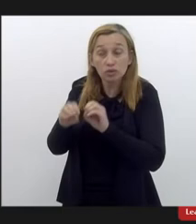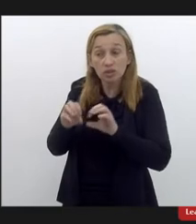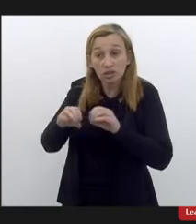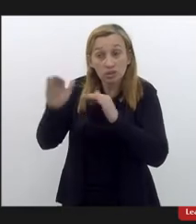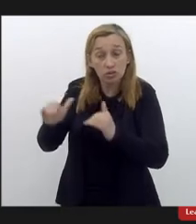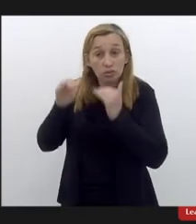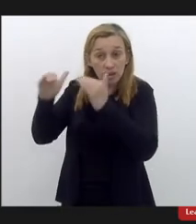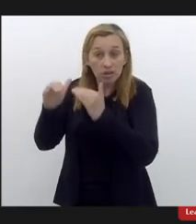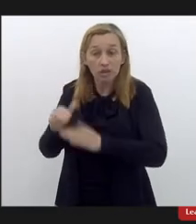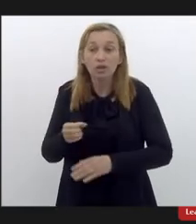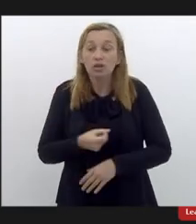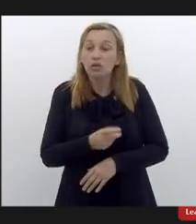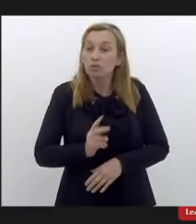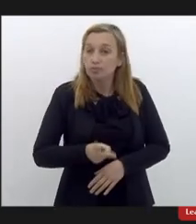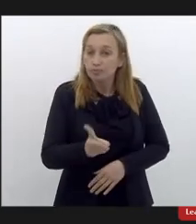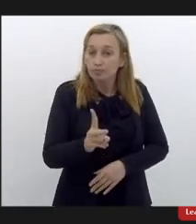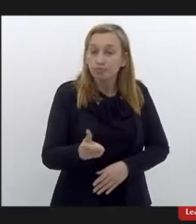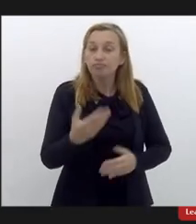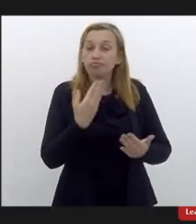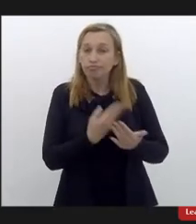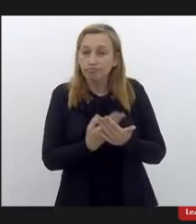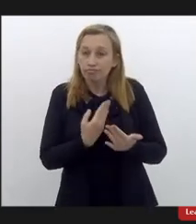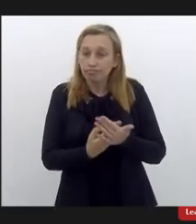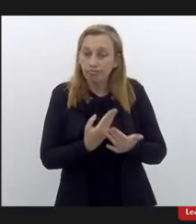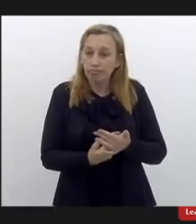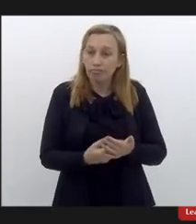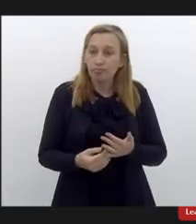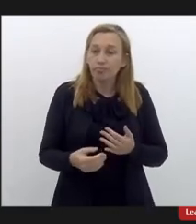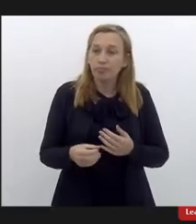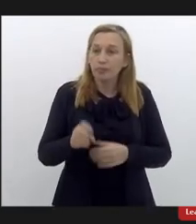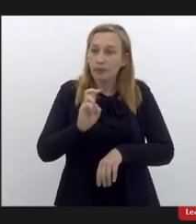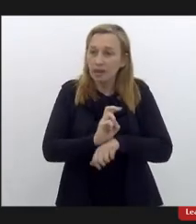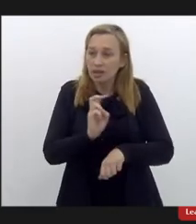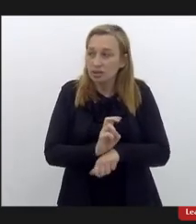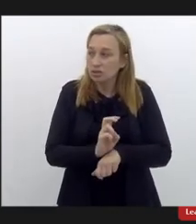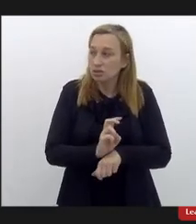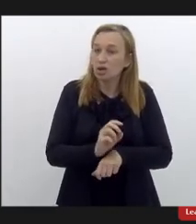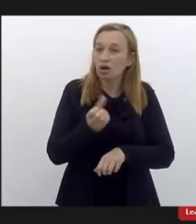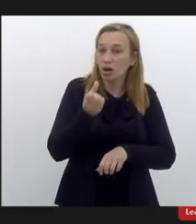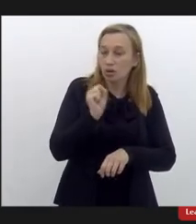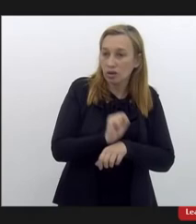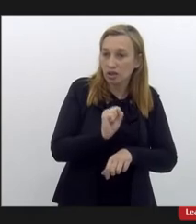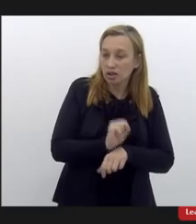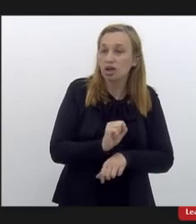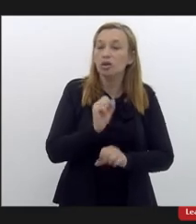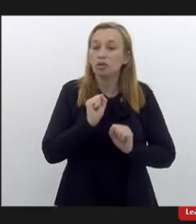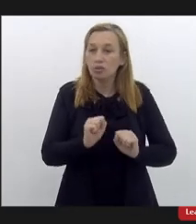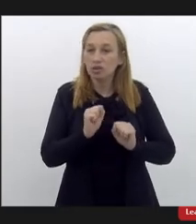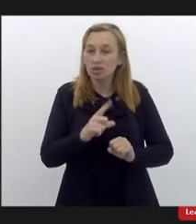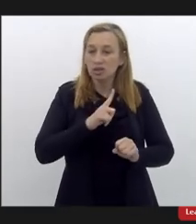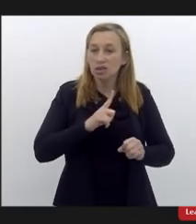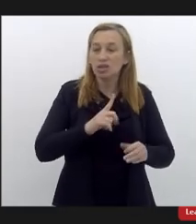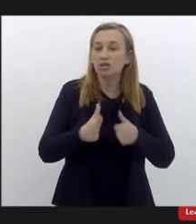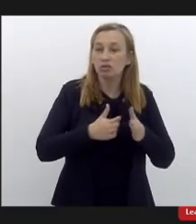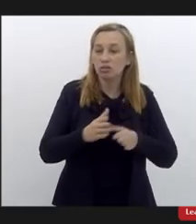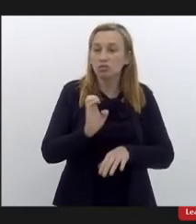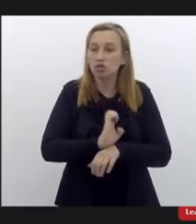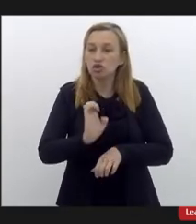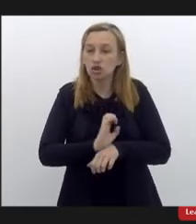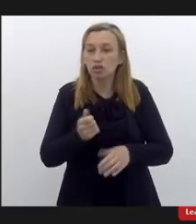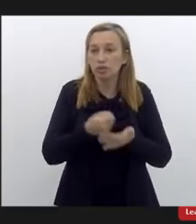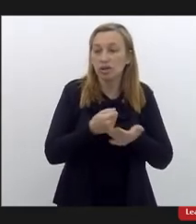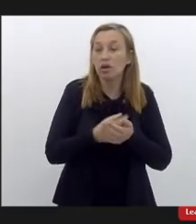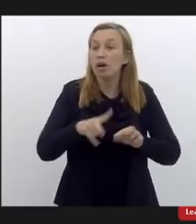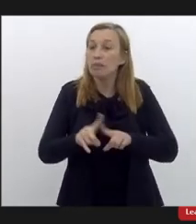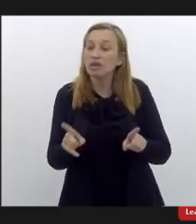para garantir a continuidade dos seus estudos, falo os alunos do 5º ao 8º período, possam garantir o seu fluxo de estágios obrigatórios,